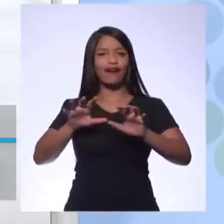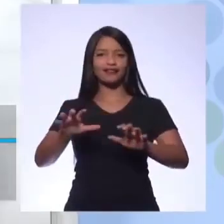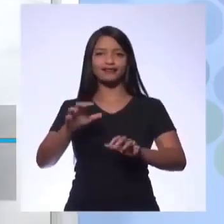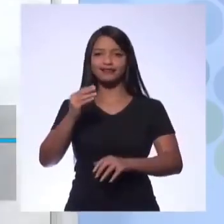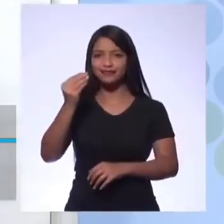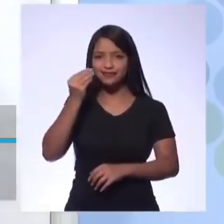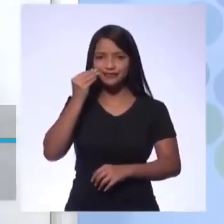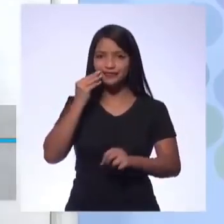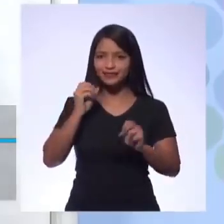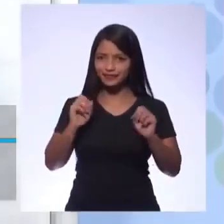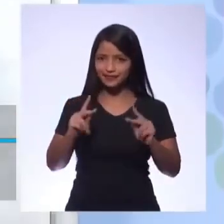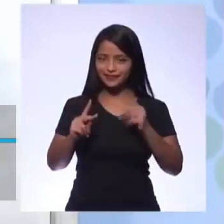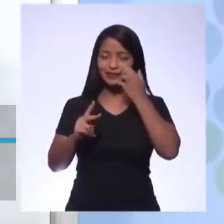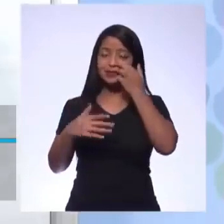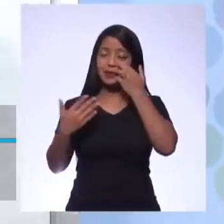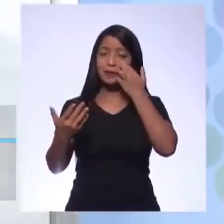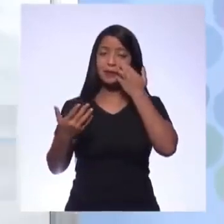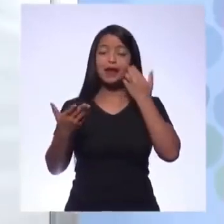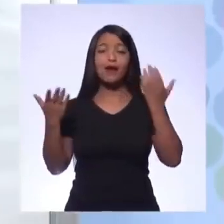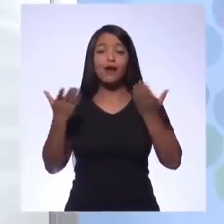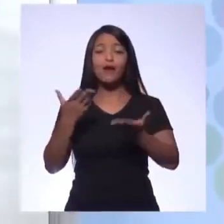começar, vamos